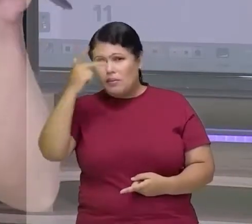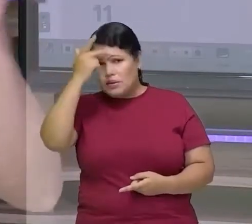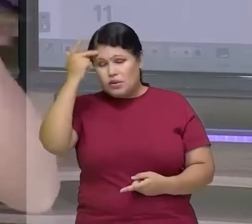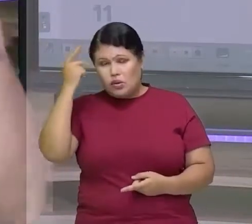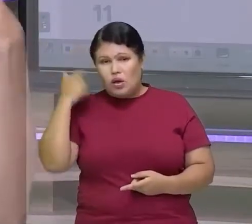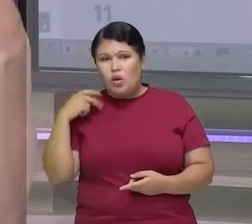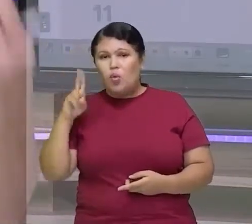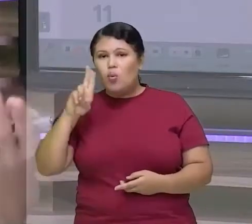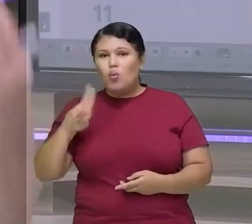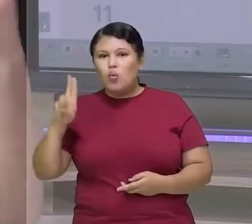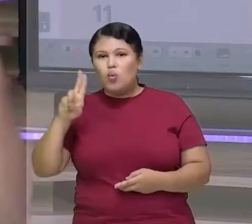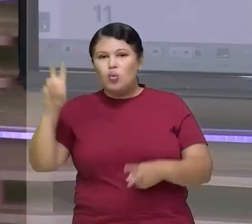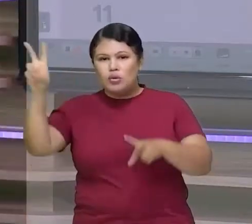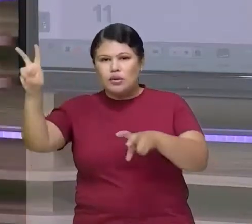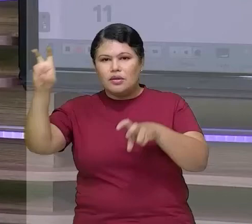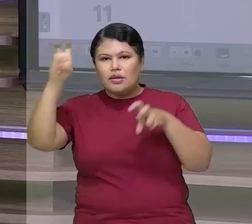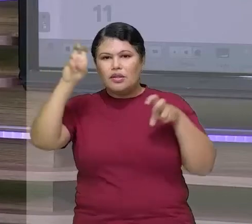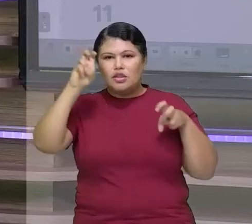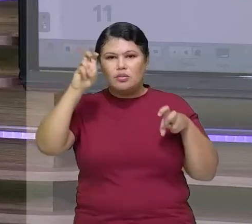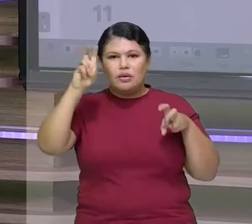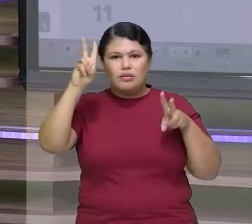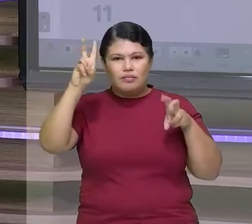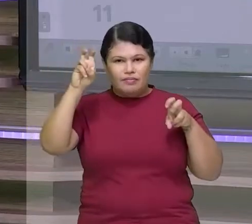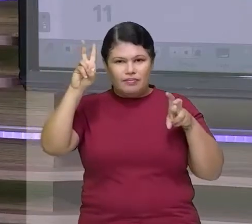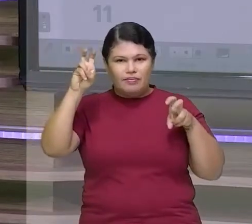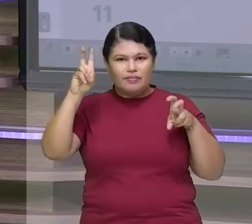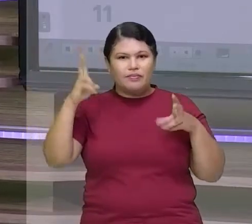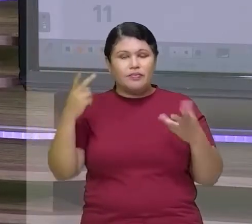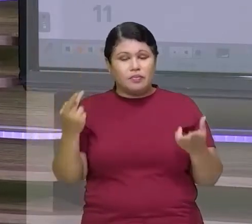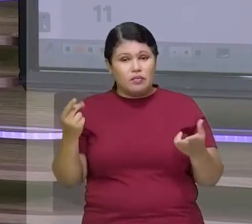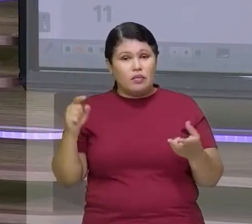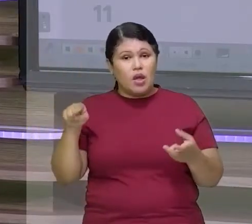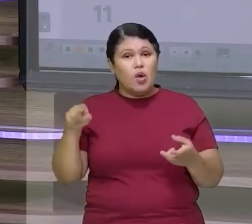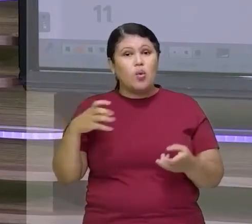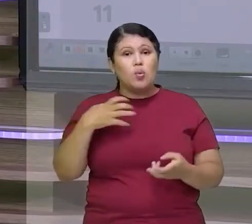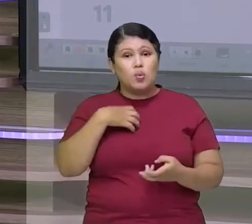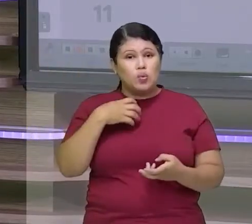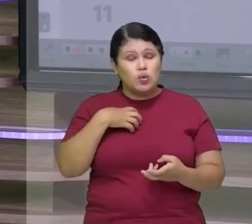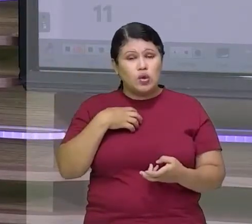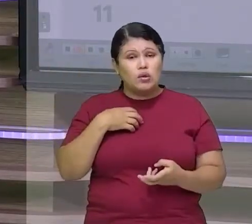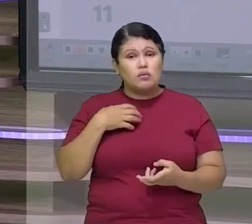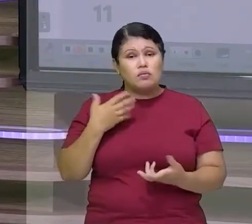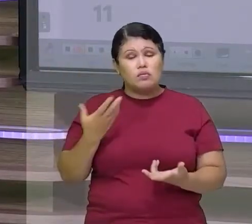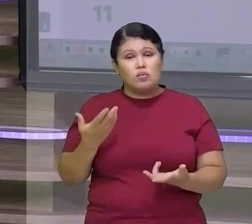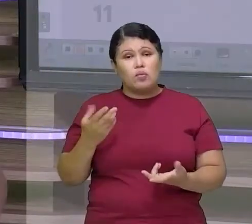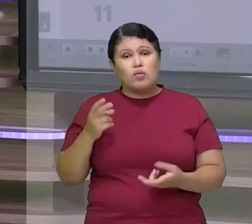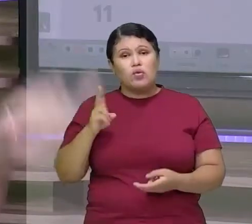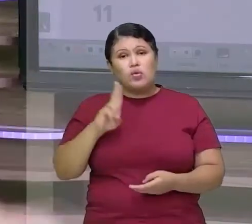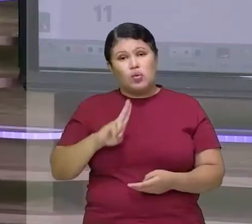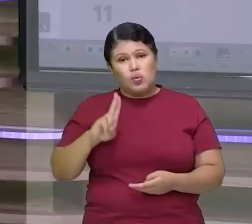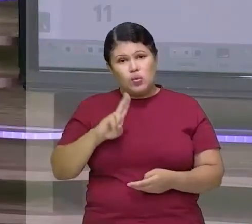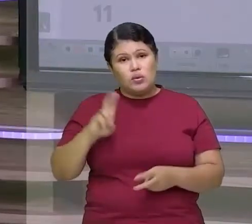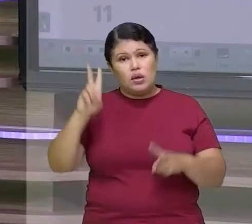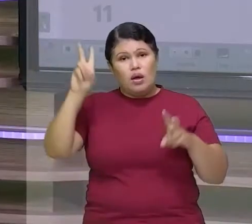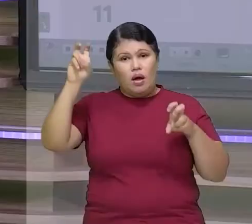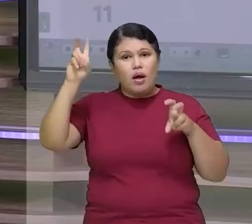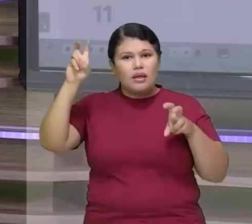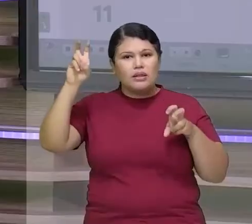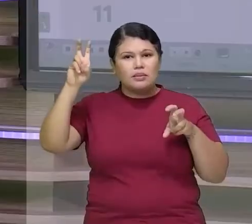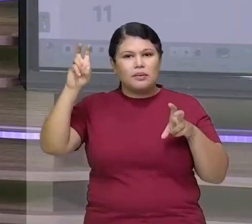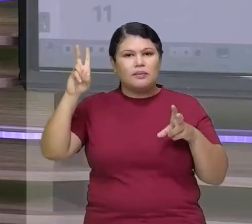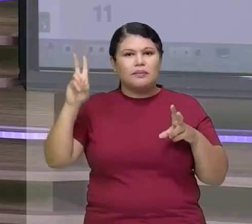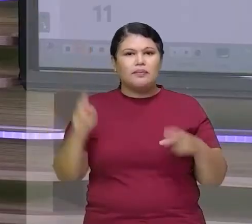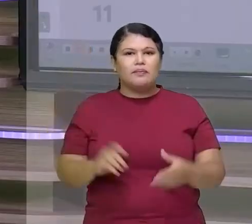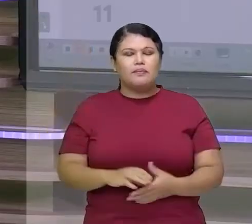coloco entre aspas para sinalizar que é de uma outra pessoa. Essa é uma das opções que a gente tem para o uso